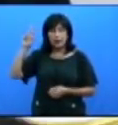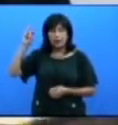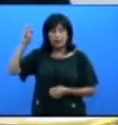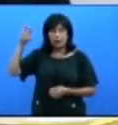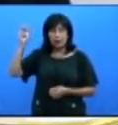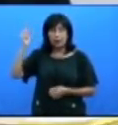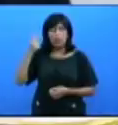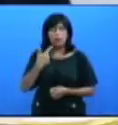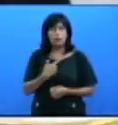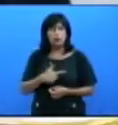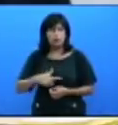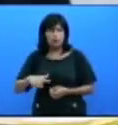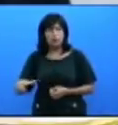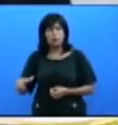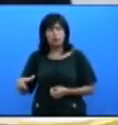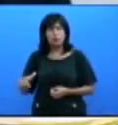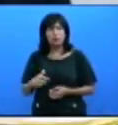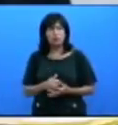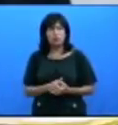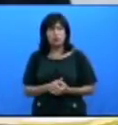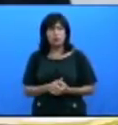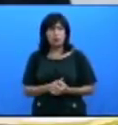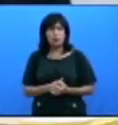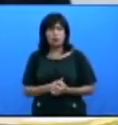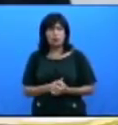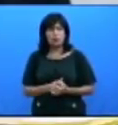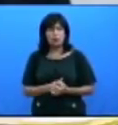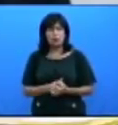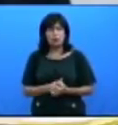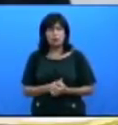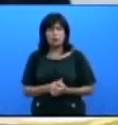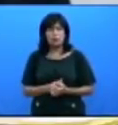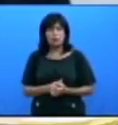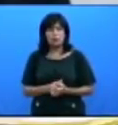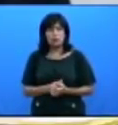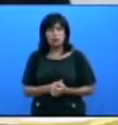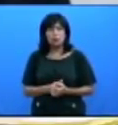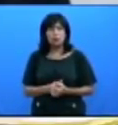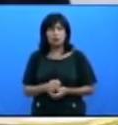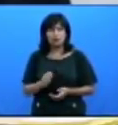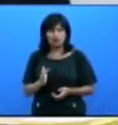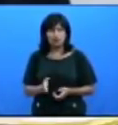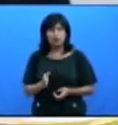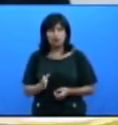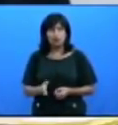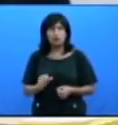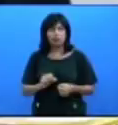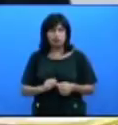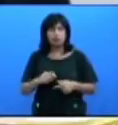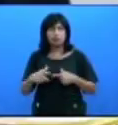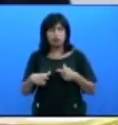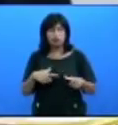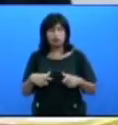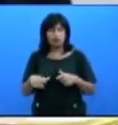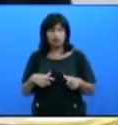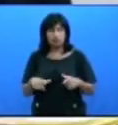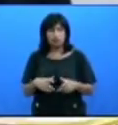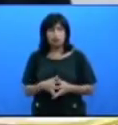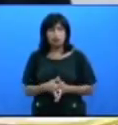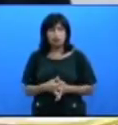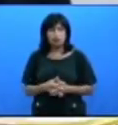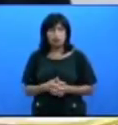Valdir Lopes Moisés ME, que é a que, de fato, se encontra instalada e operando no local.